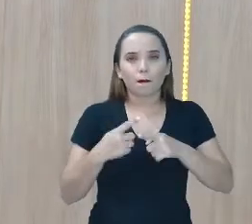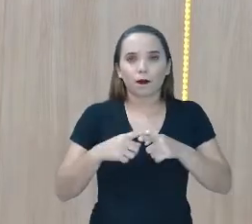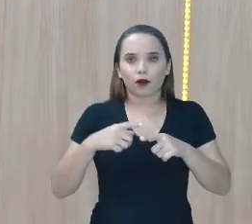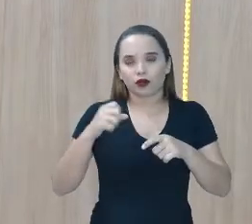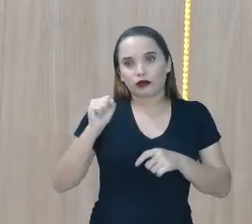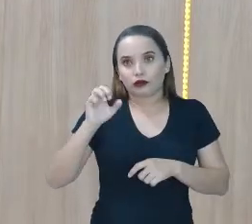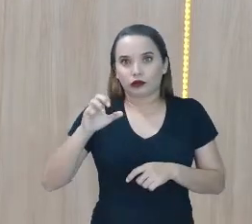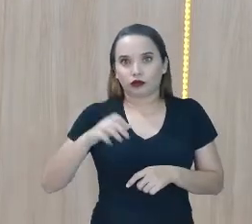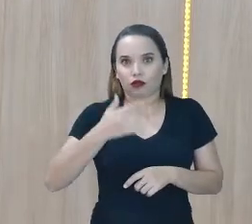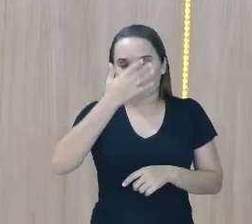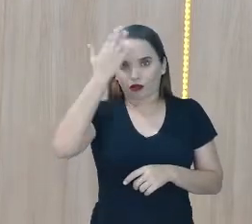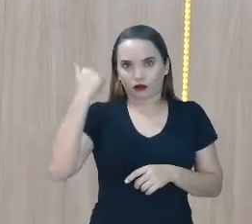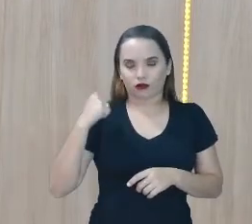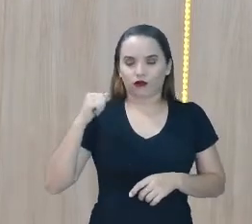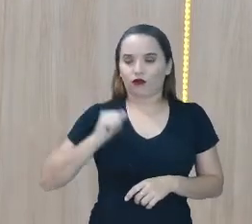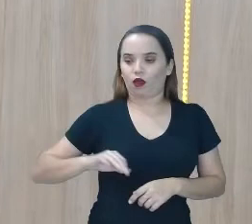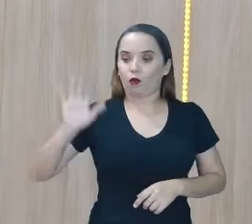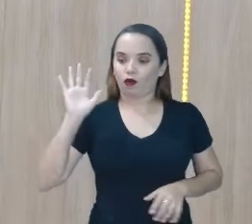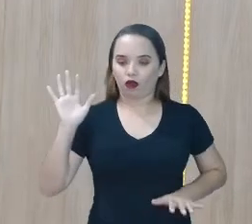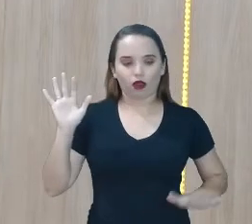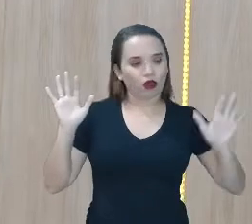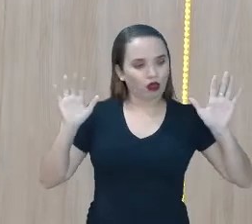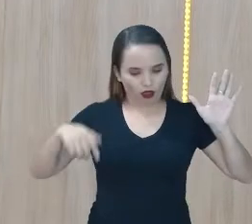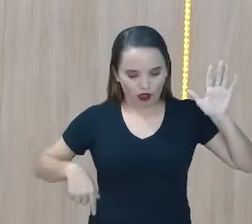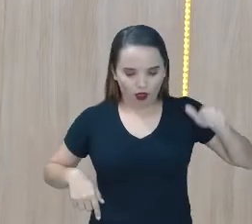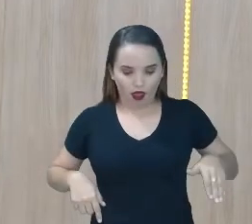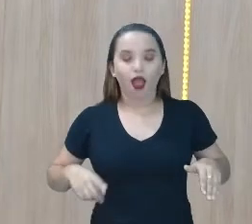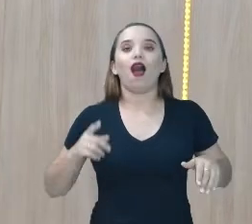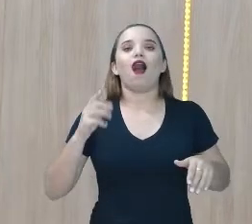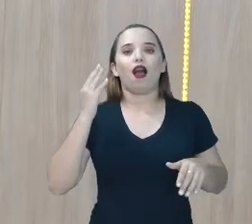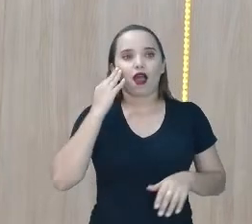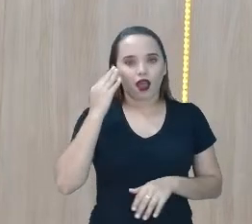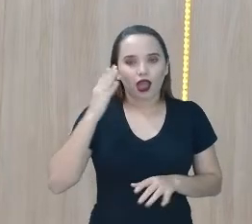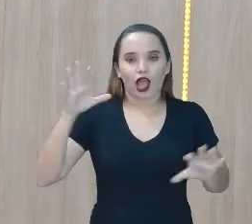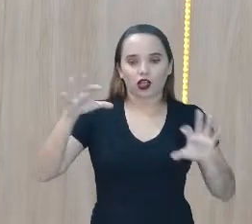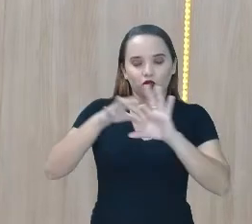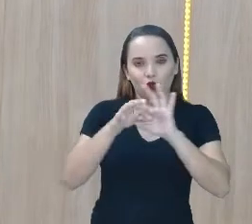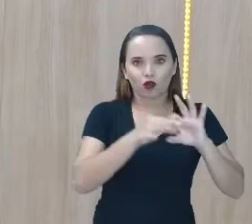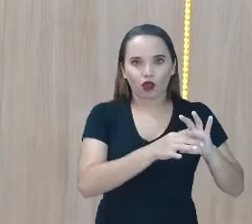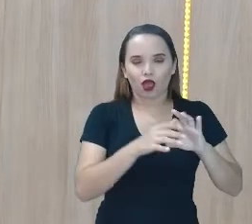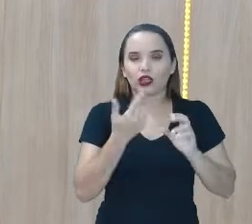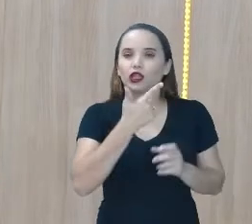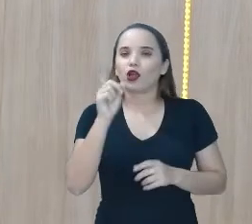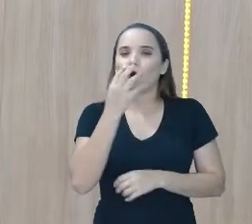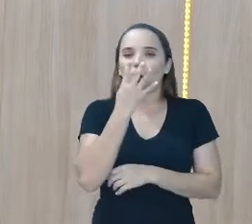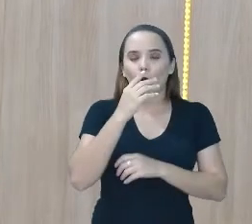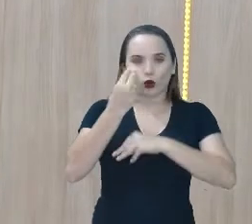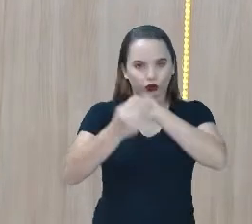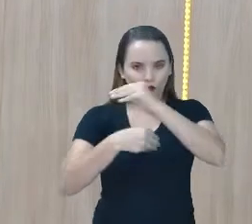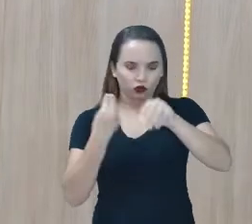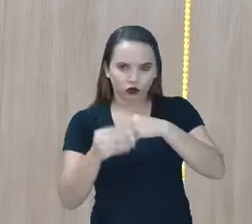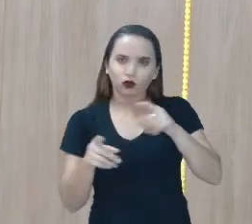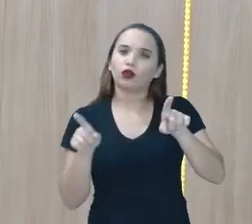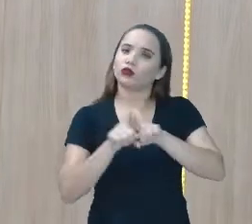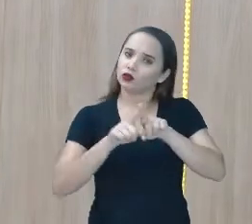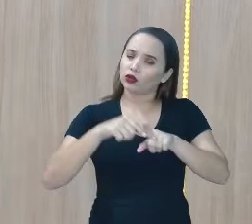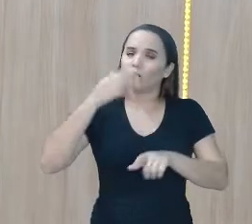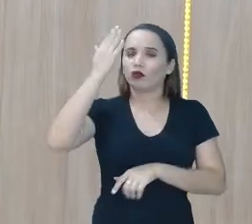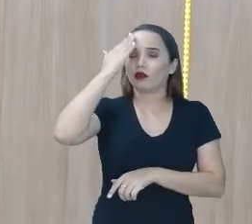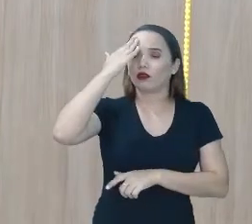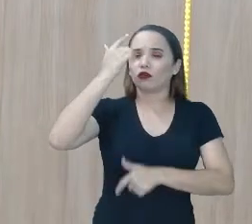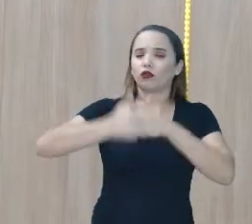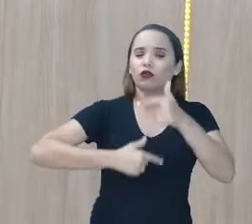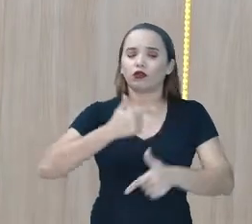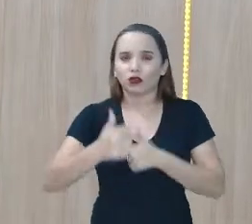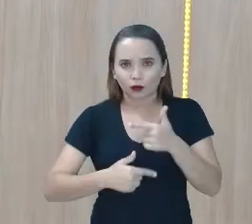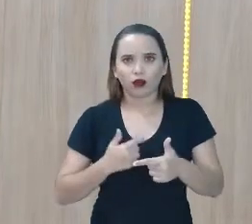atrelando a uma parte do corpo, a gente também está trabalhando o esquema corporal. Né? A outra atividade também, que são os movimentos cíclicos